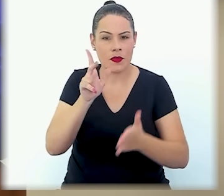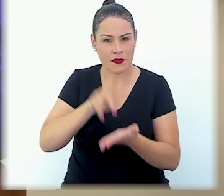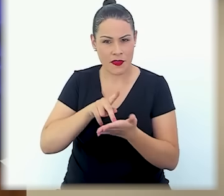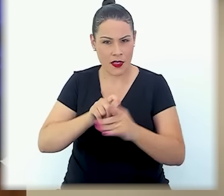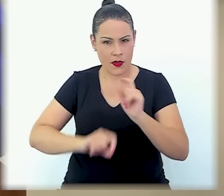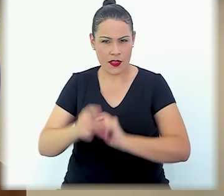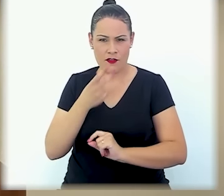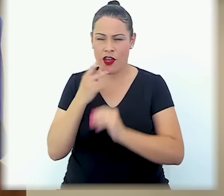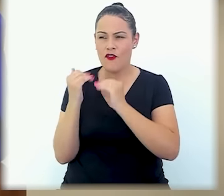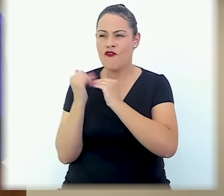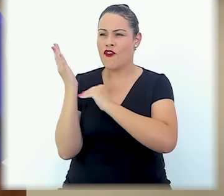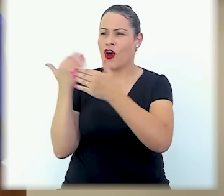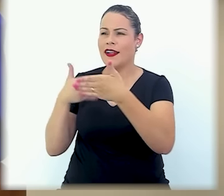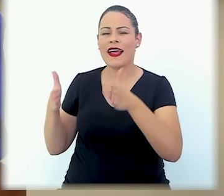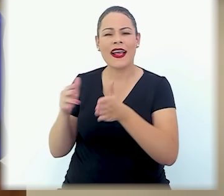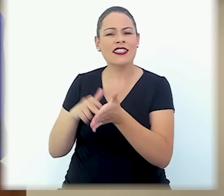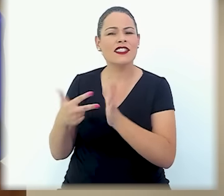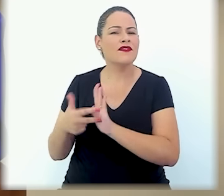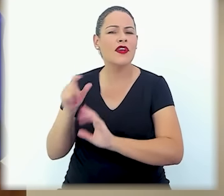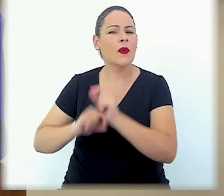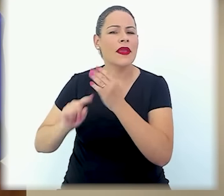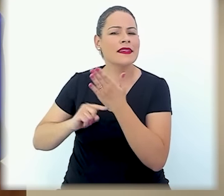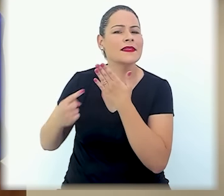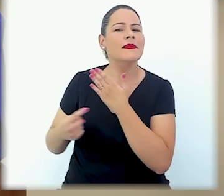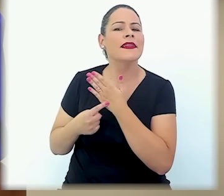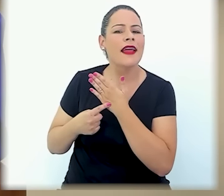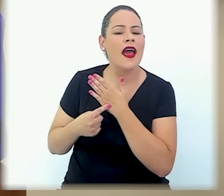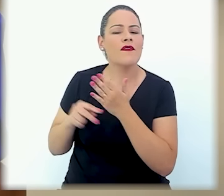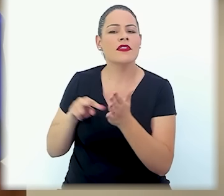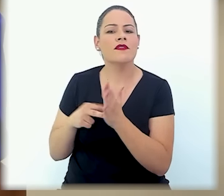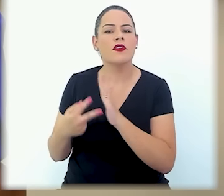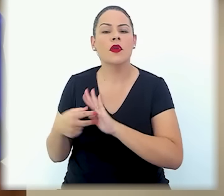na verdade, porque quando eu falo fora da caixinha, a gente vê